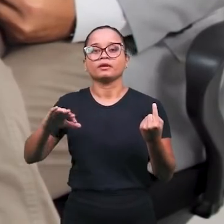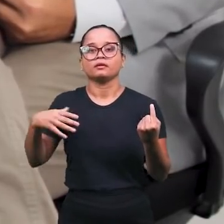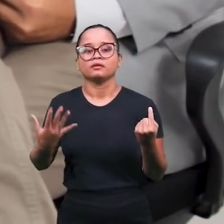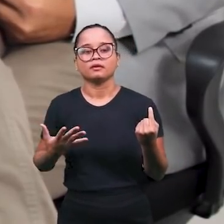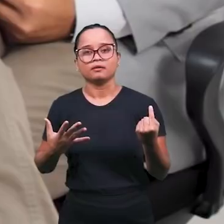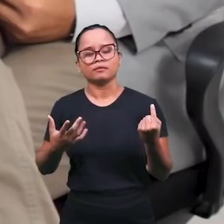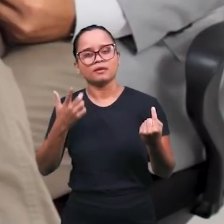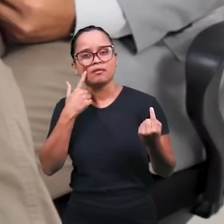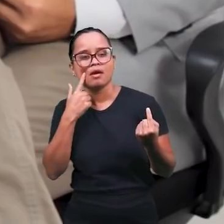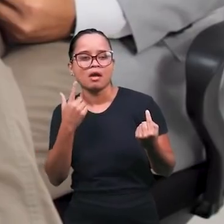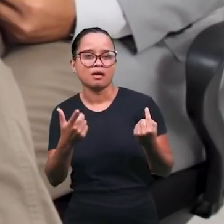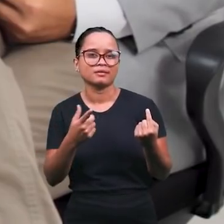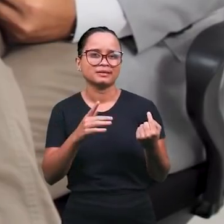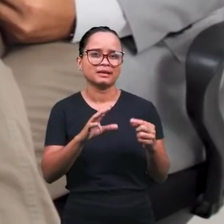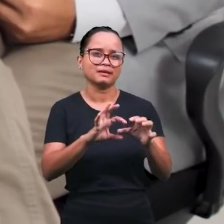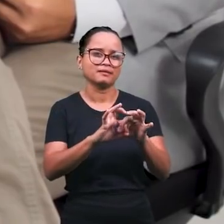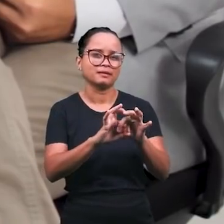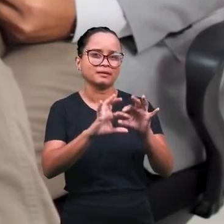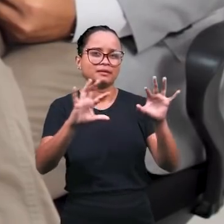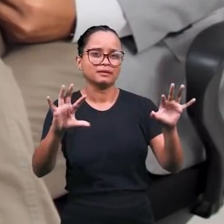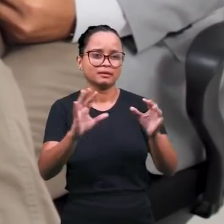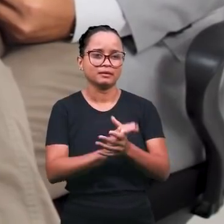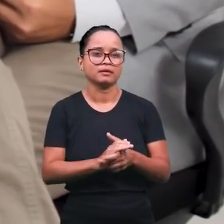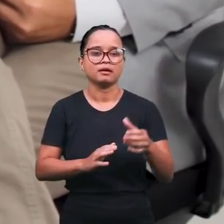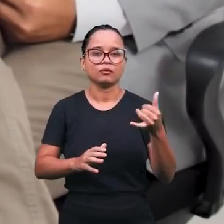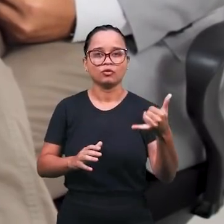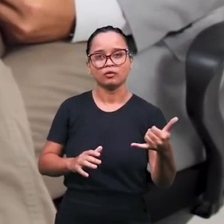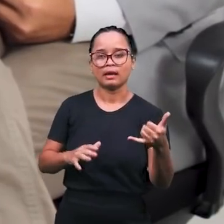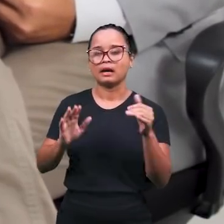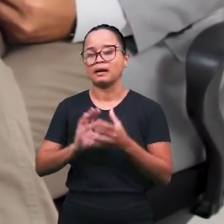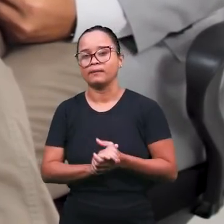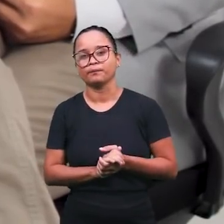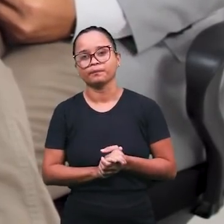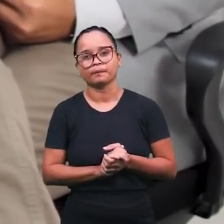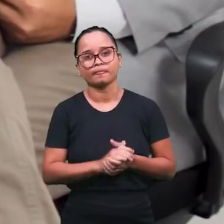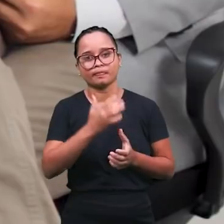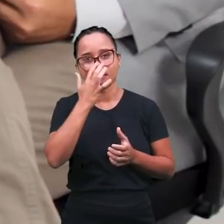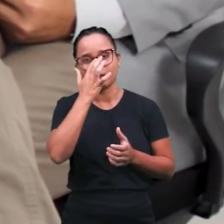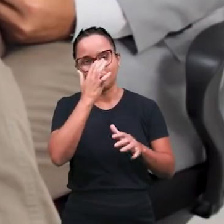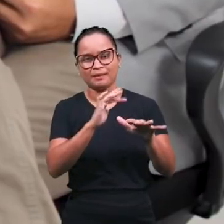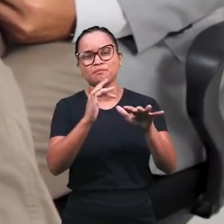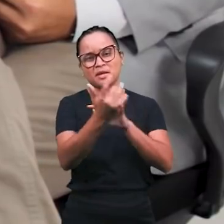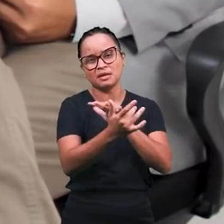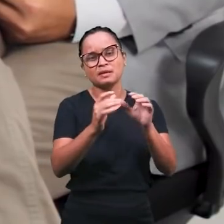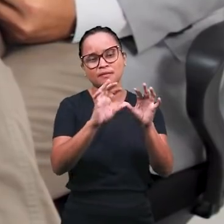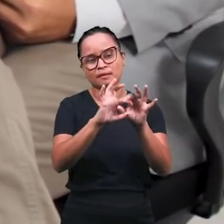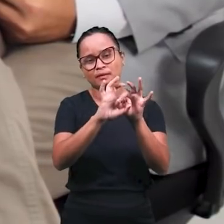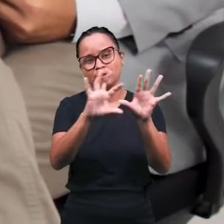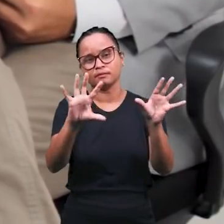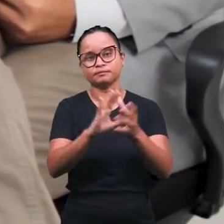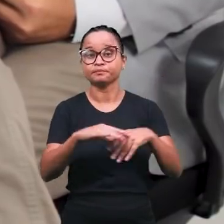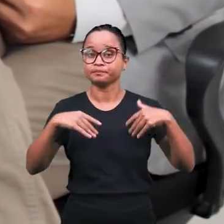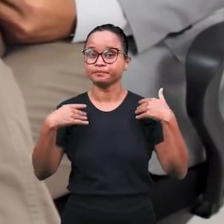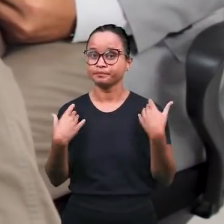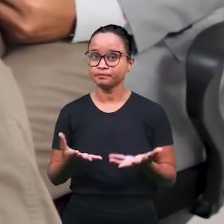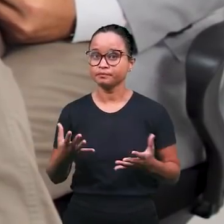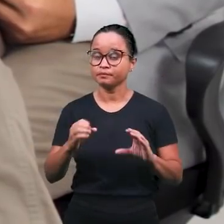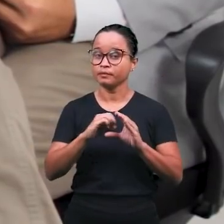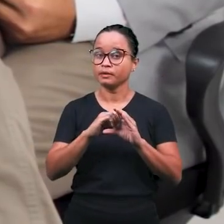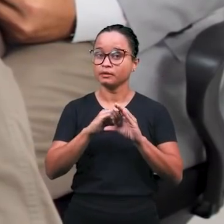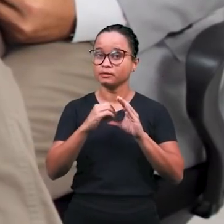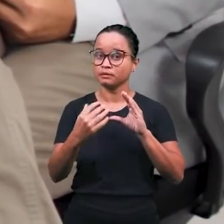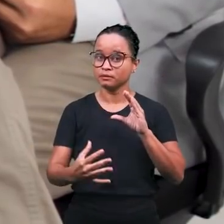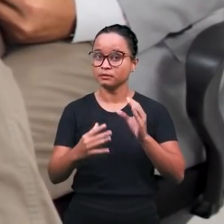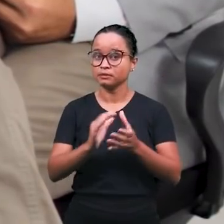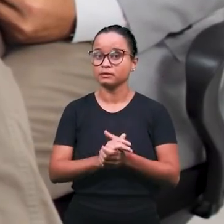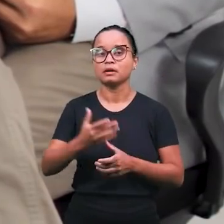a relevar, ou deixa ele por conta do celular, deixa ele pelas mídias sociais. Então, aquele